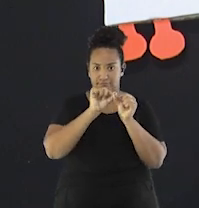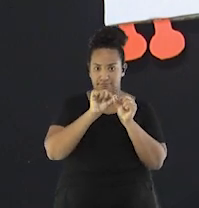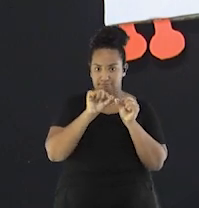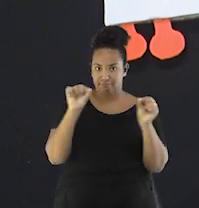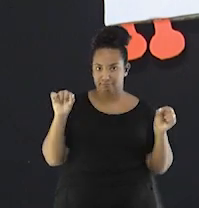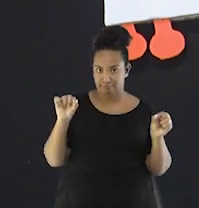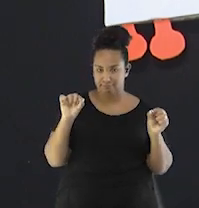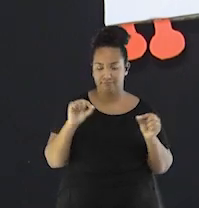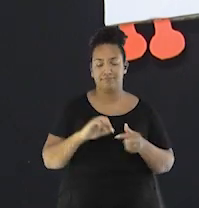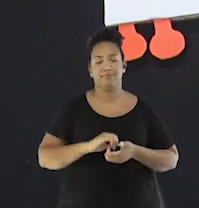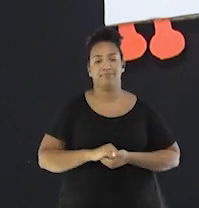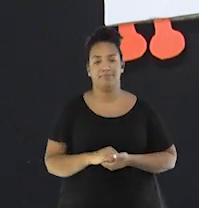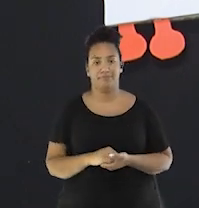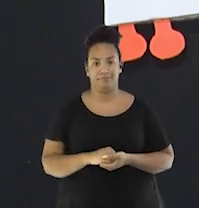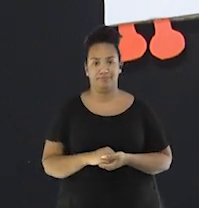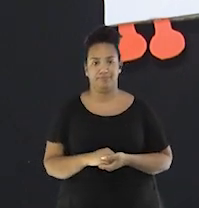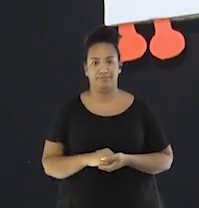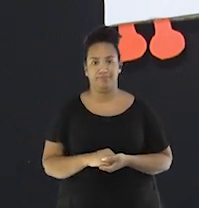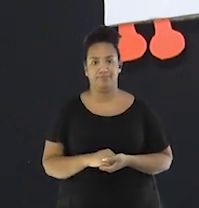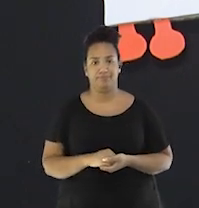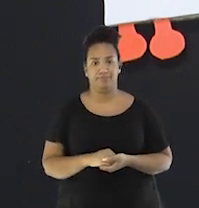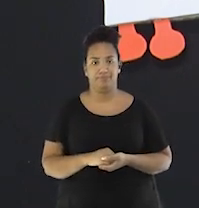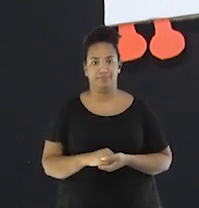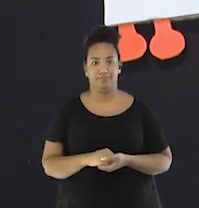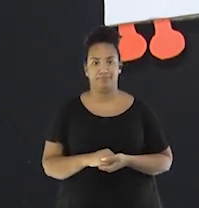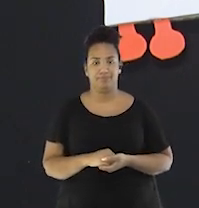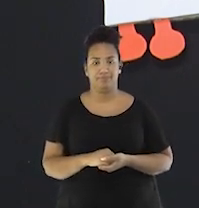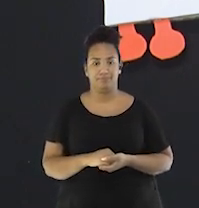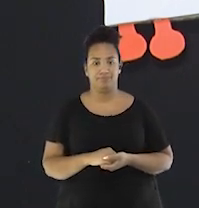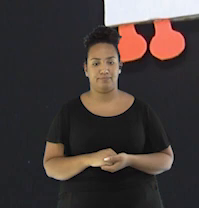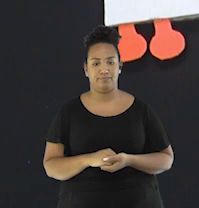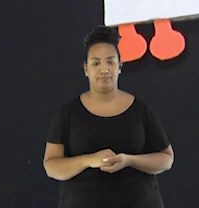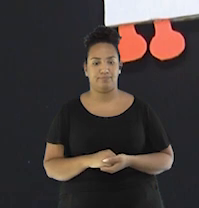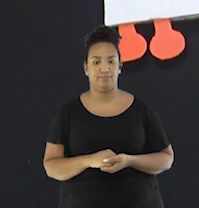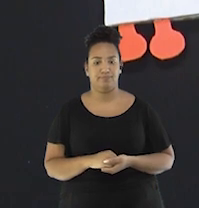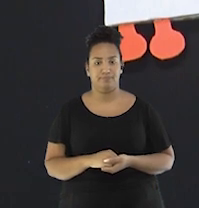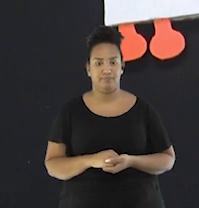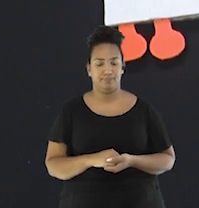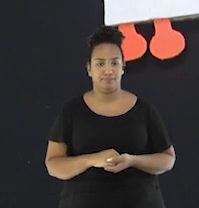em um furo desses e fazer um nó ou 2.